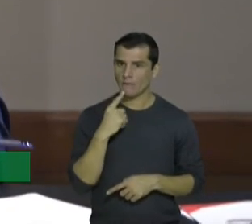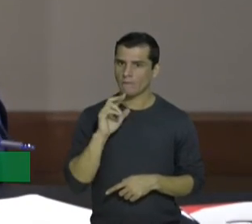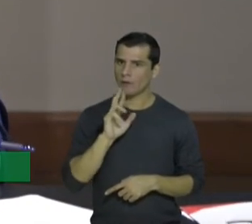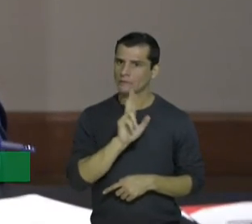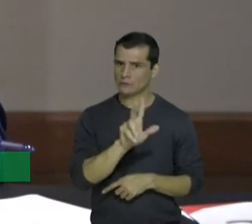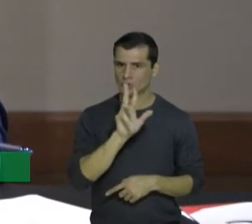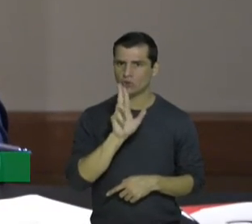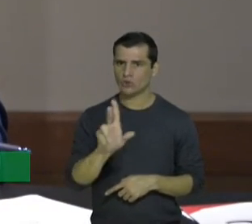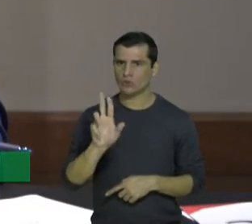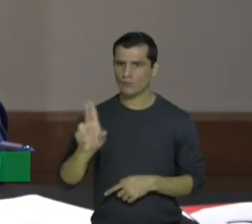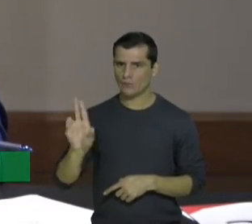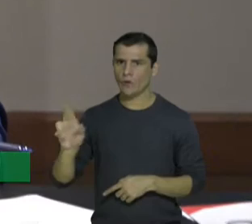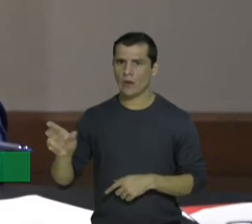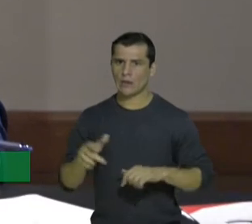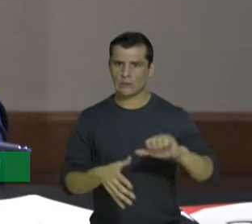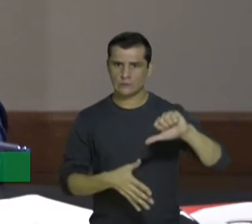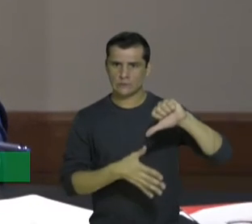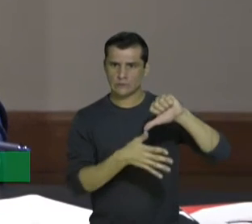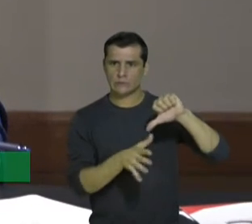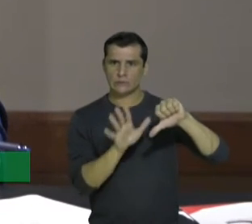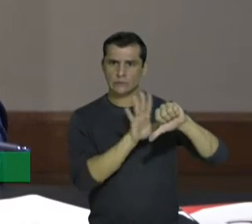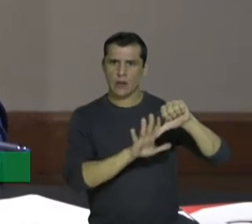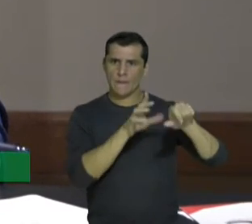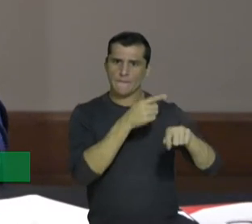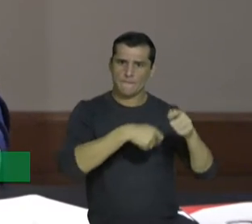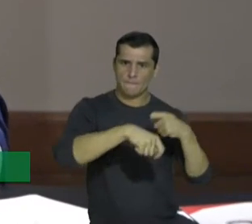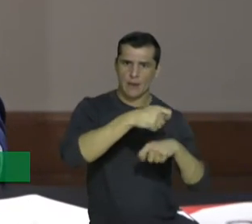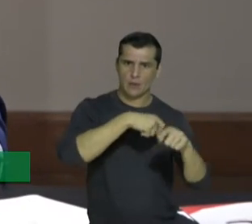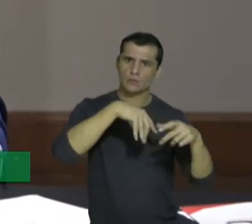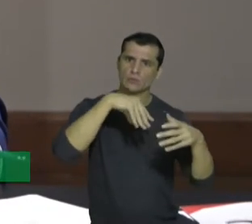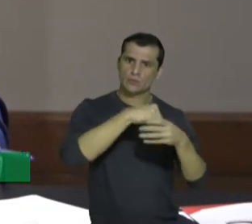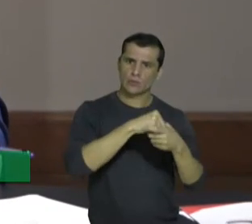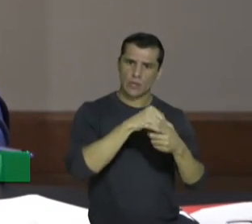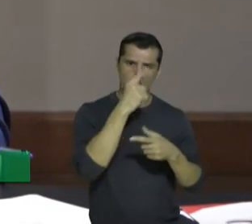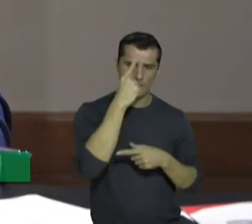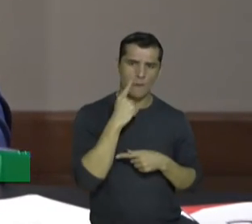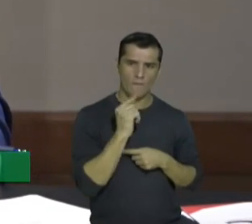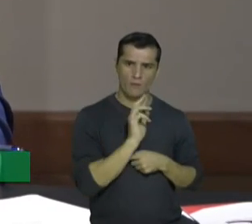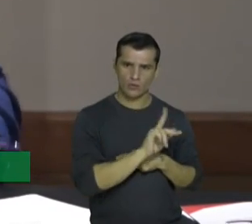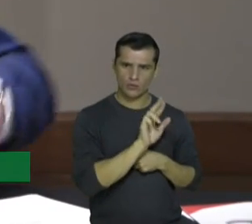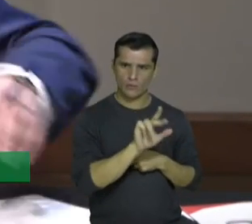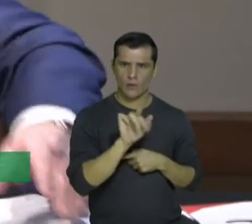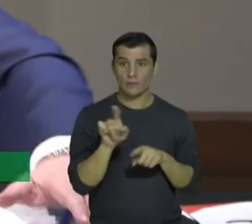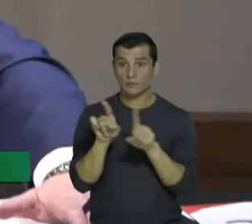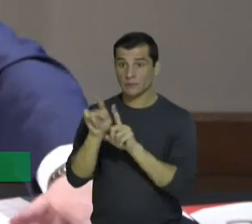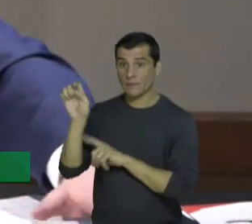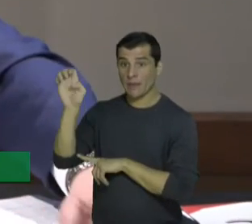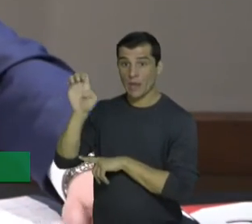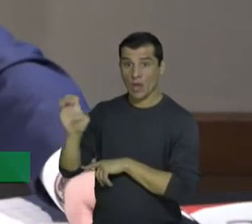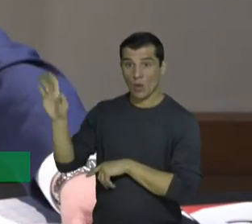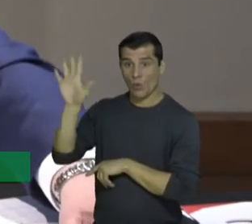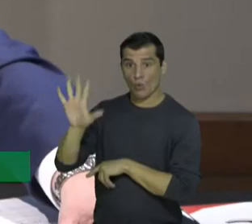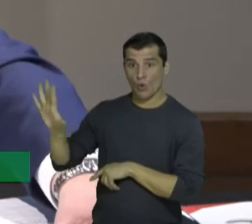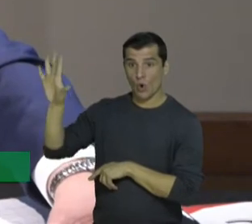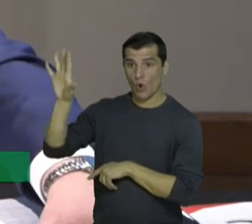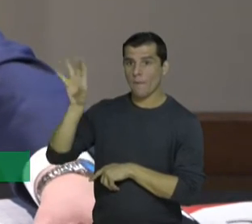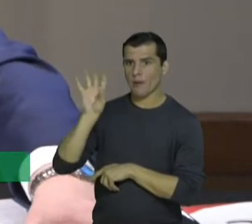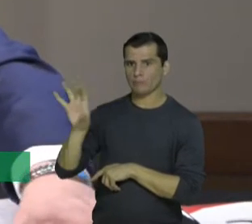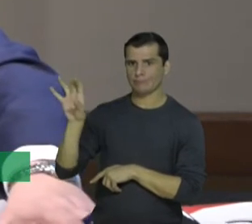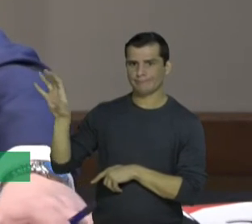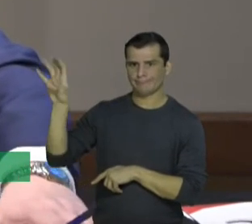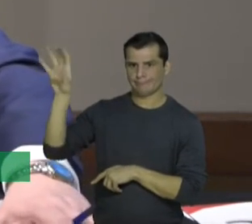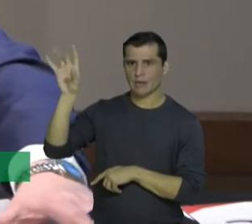distintos entre o mercul e a e a União Europeia claramente né Nós temos aí eh um tipo